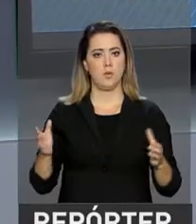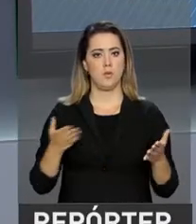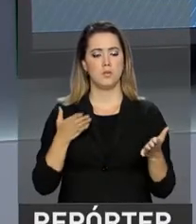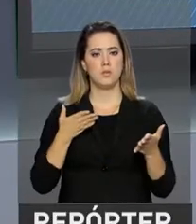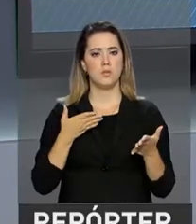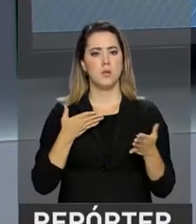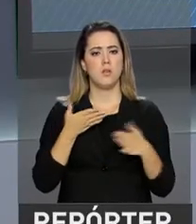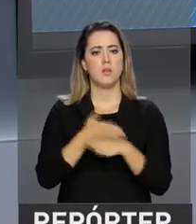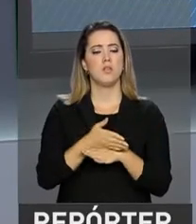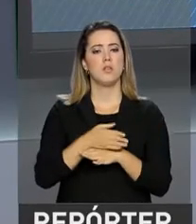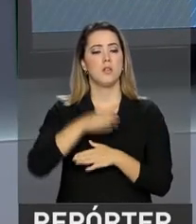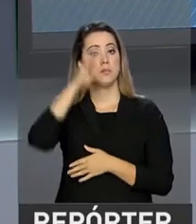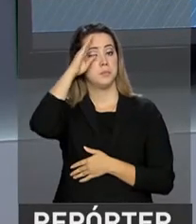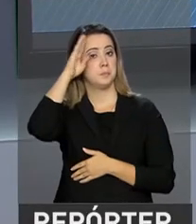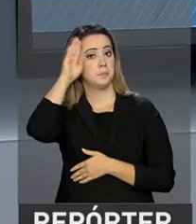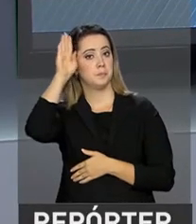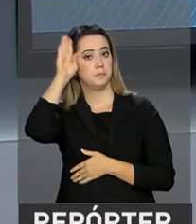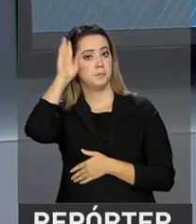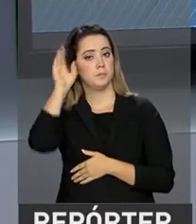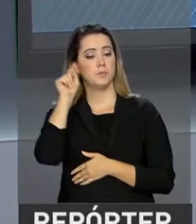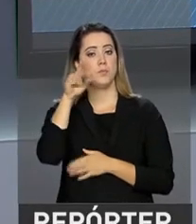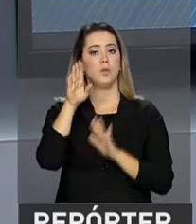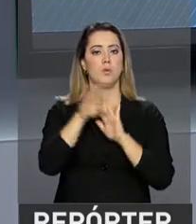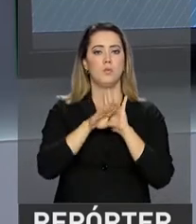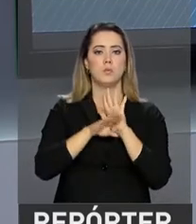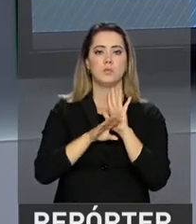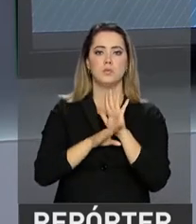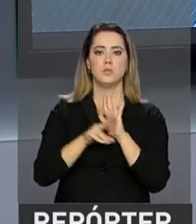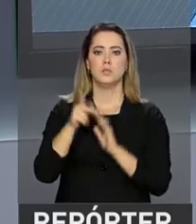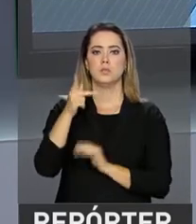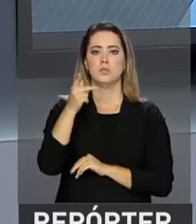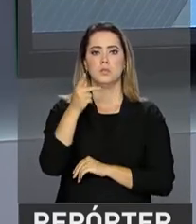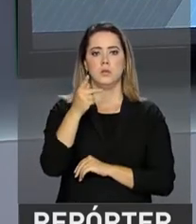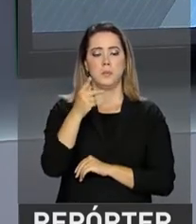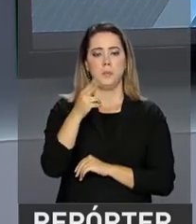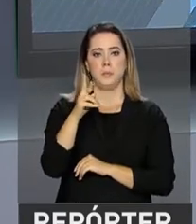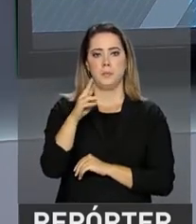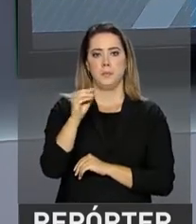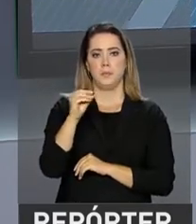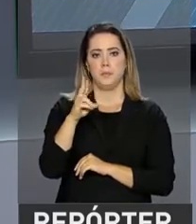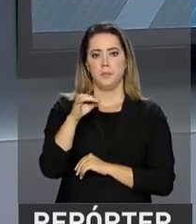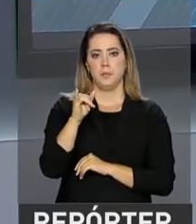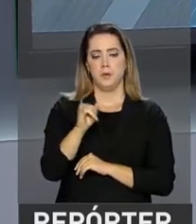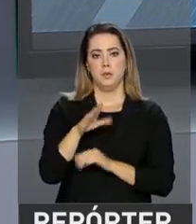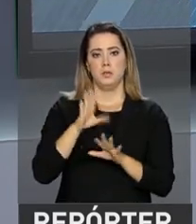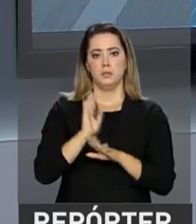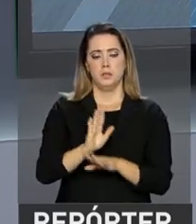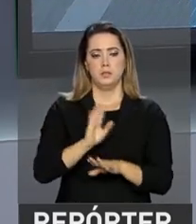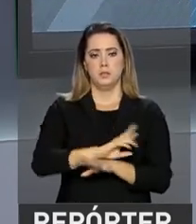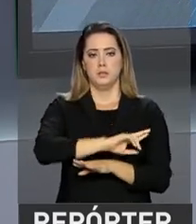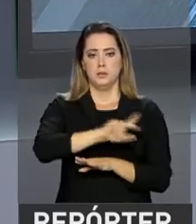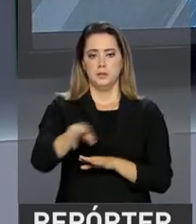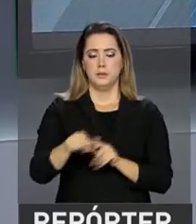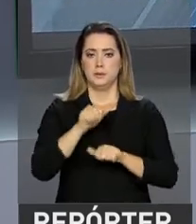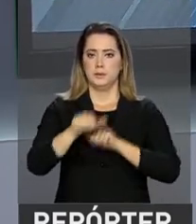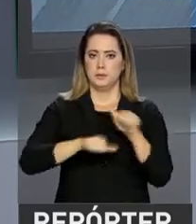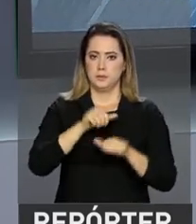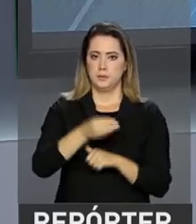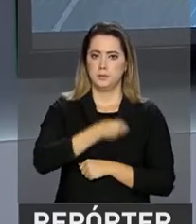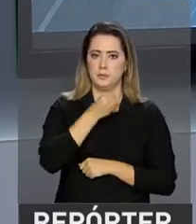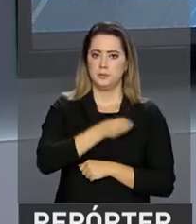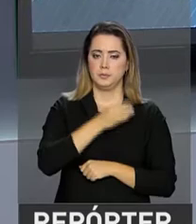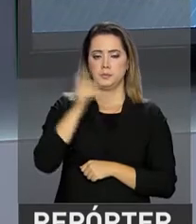Ampliar o acesso ao ensino superior. O programa Universidade para Todos tem ajudado a mudar a vida de milhares de jovens